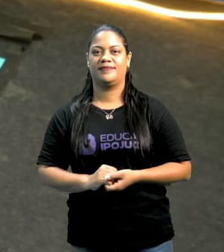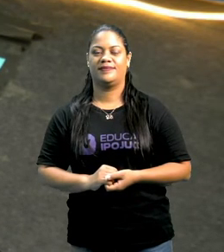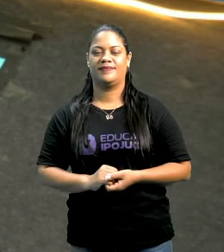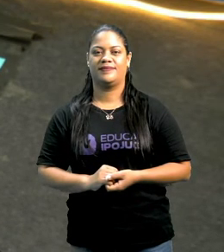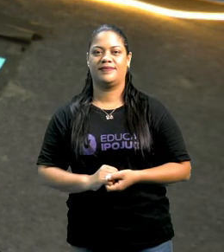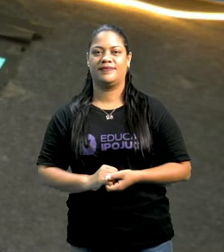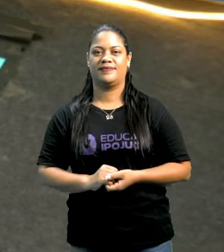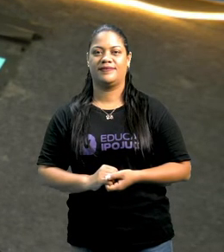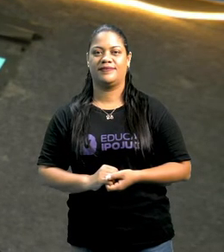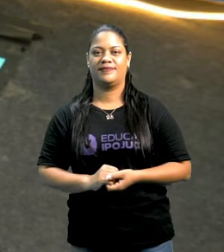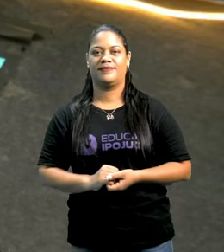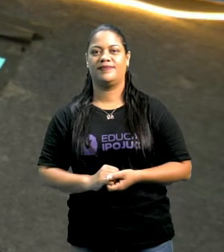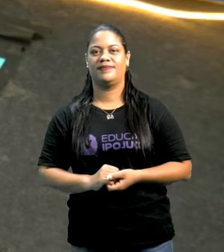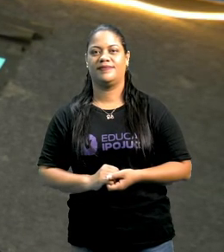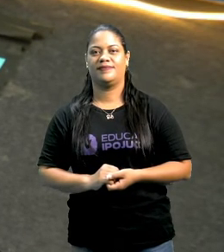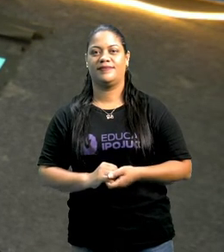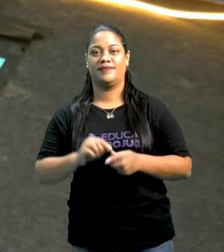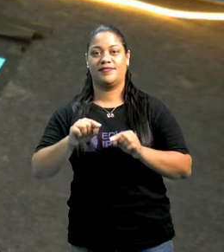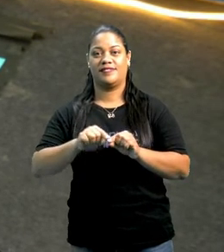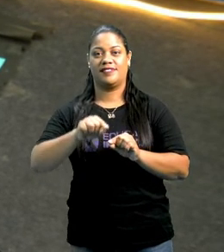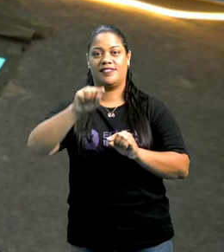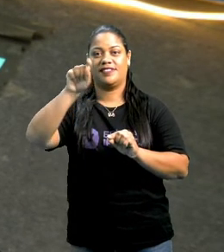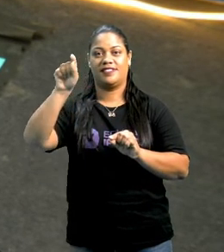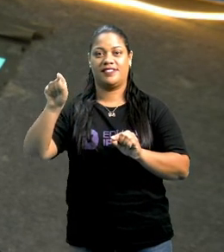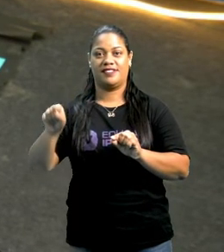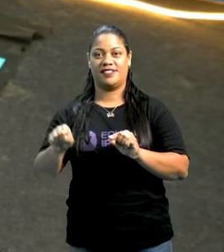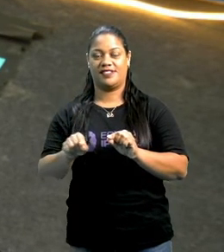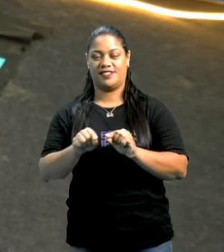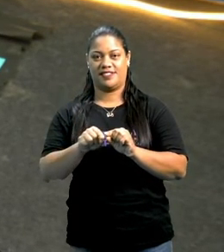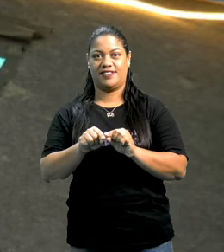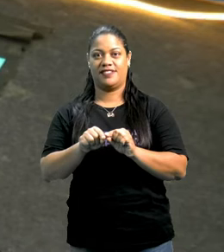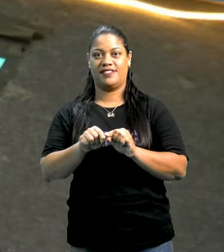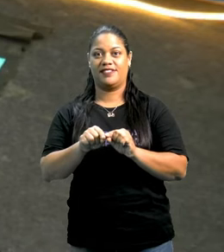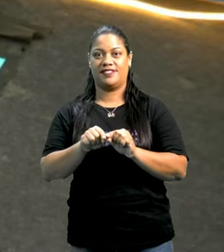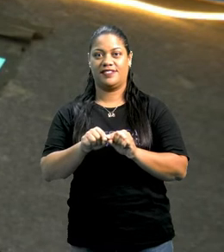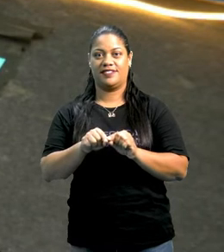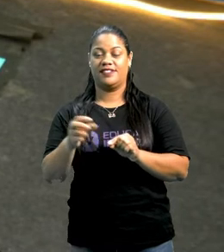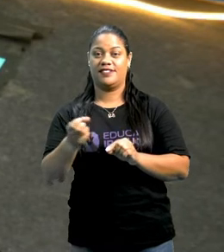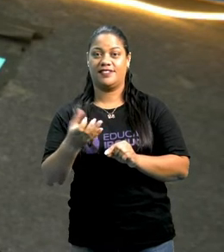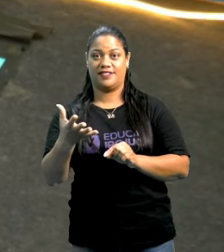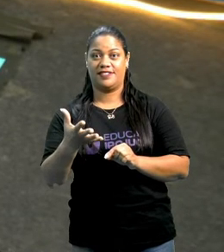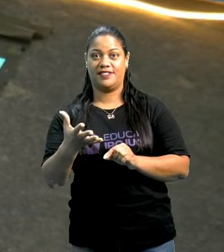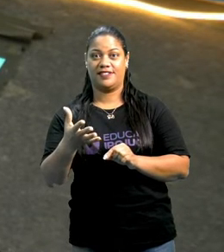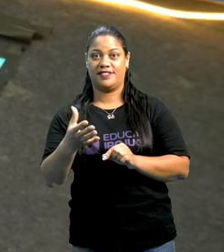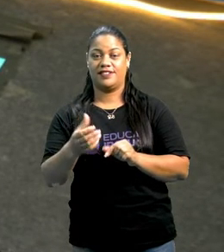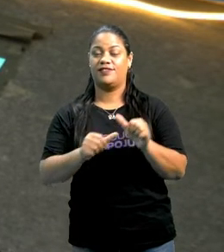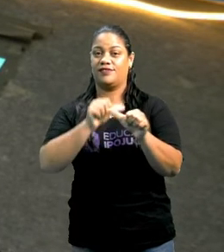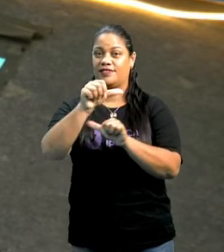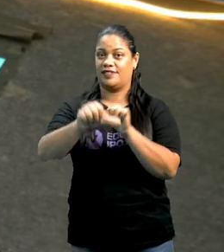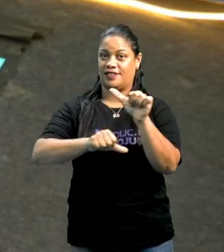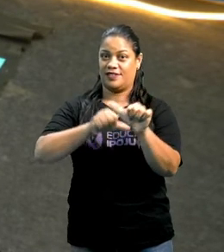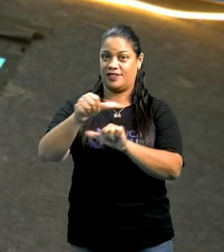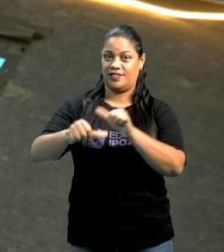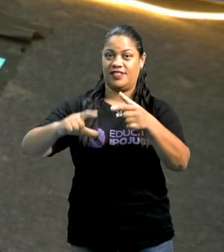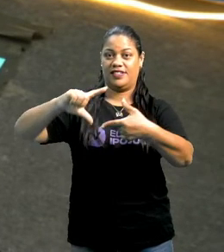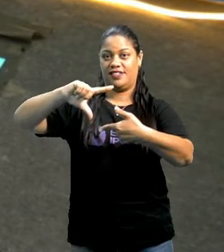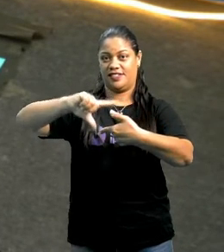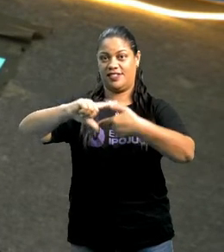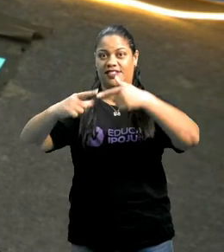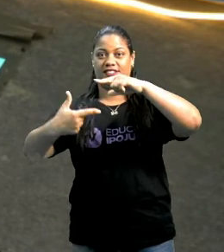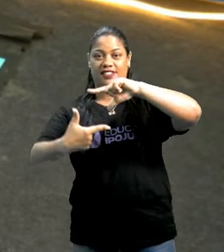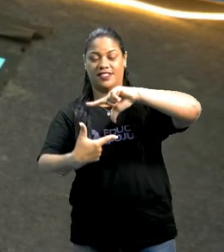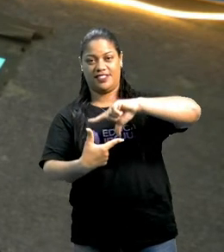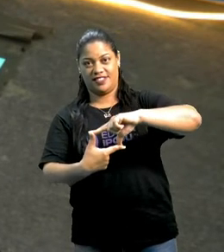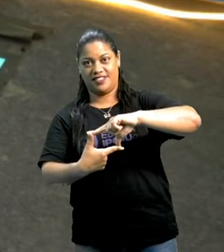E o dado caiu no círculo. De acordo que o dado for virando, quando você jogar, quando a